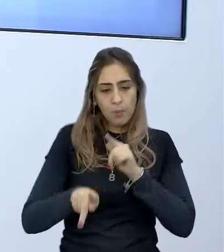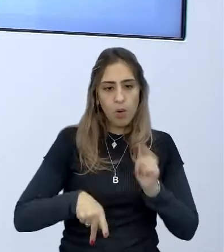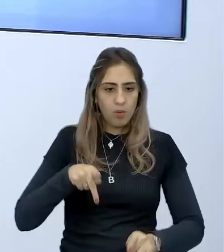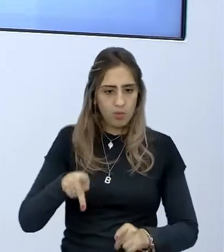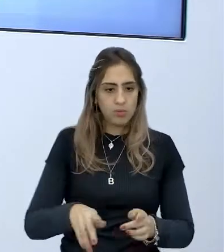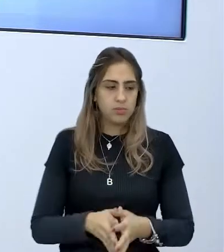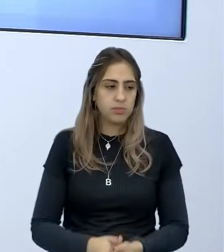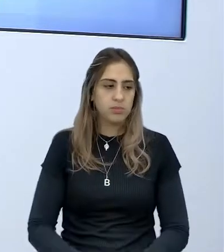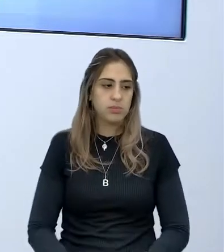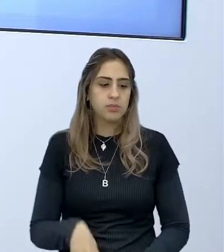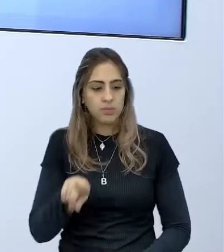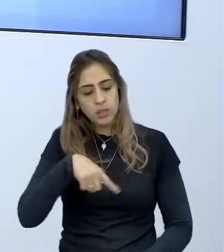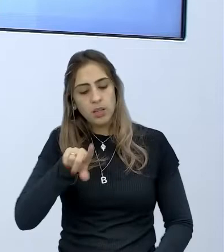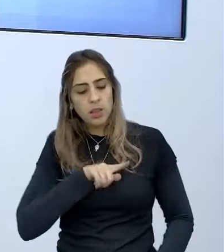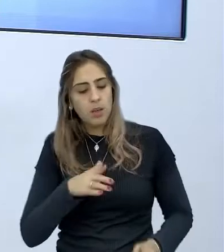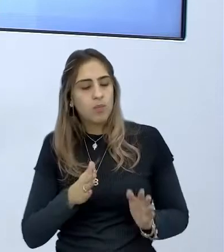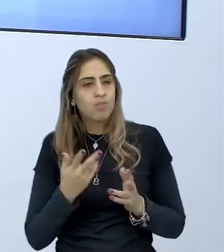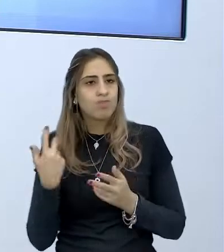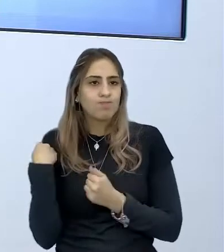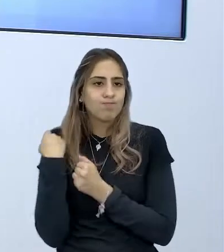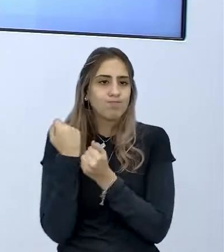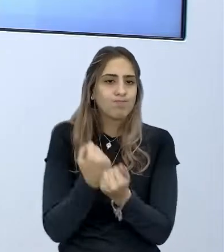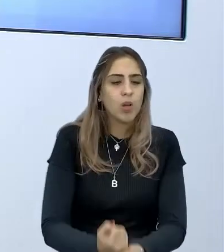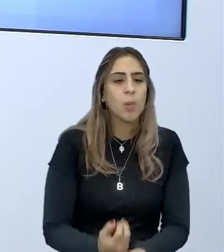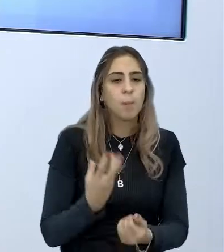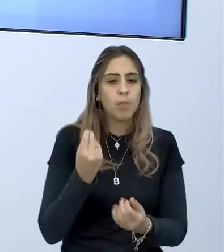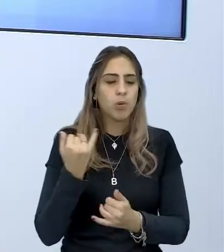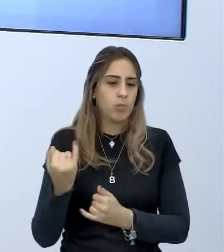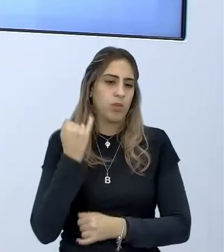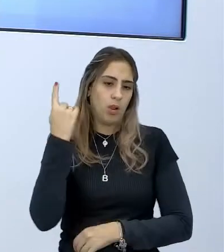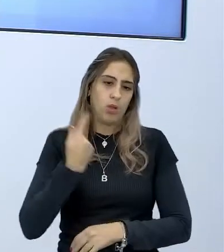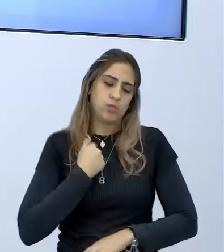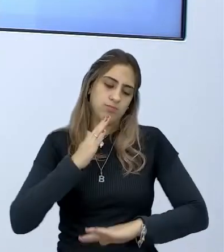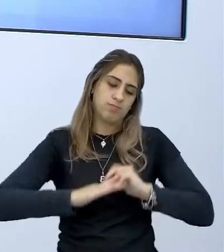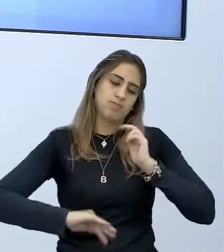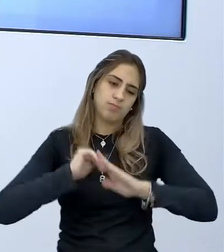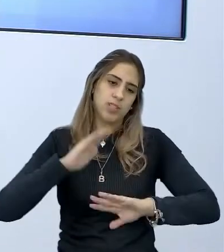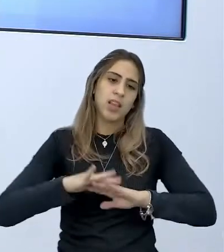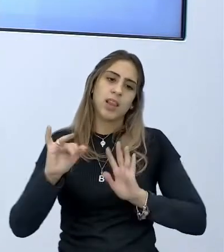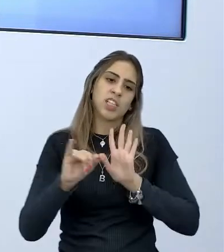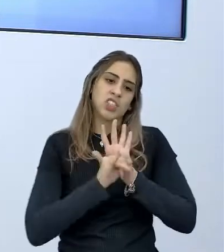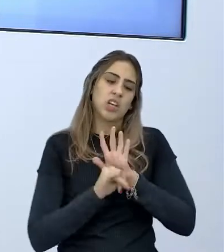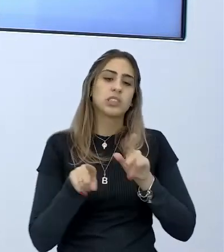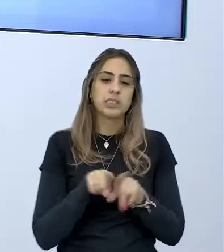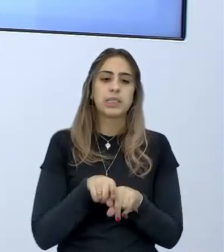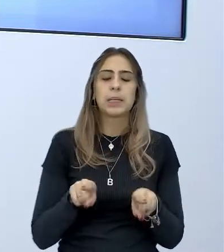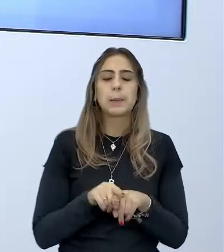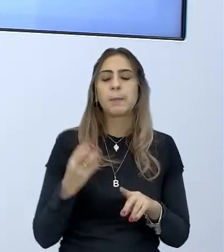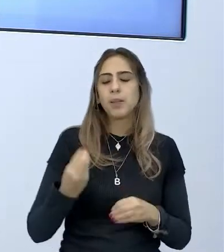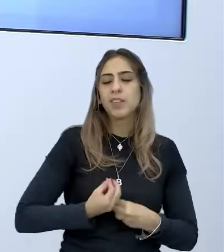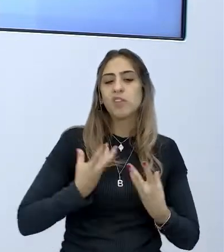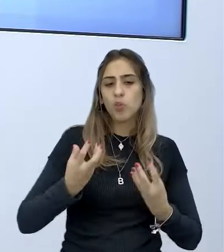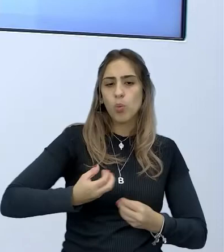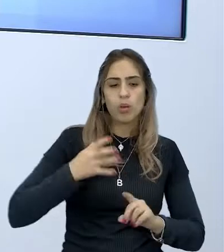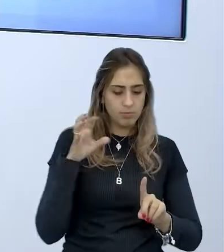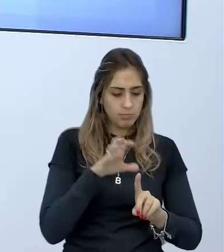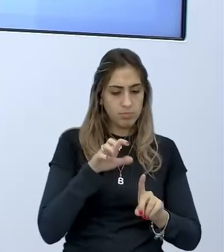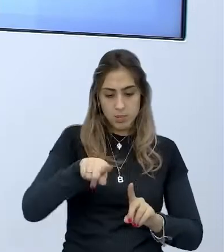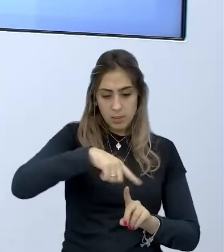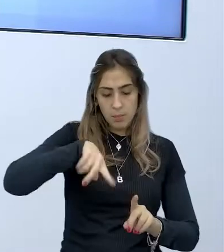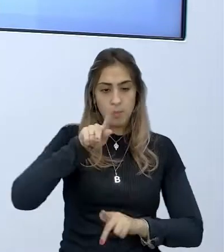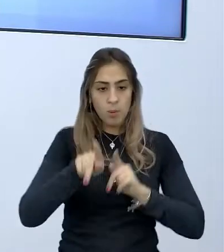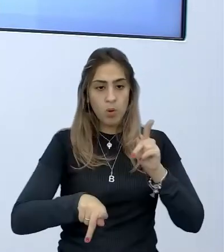desses povos, eles têm um peso muito importante para a nossa construção de identidade, né? Principalmente porque as influências que esses povos